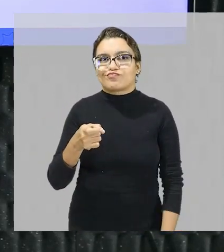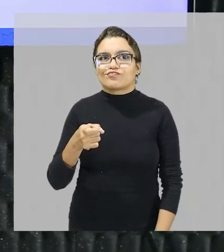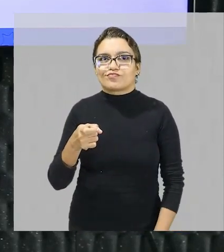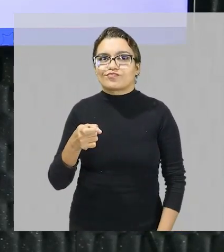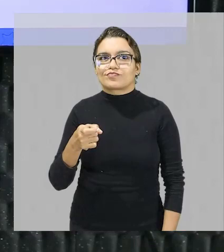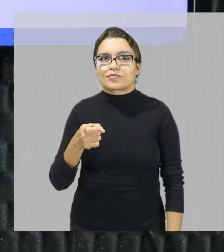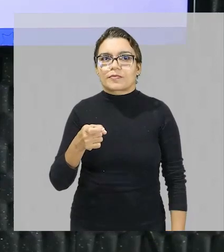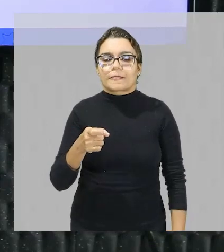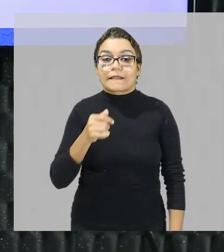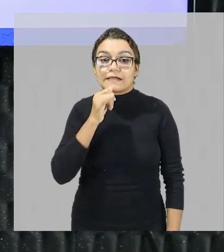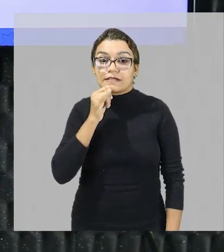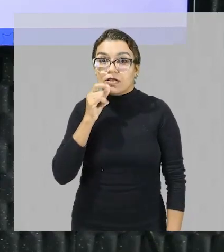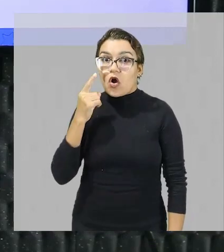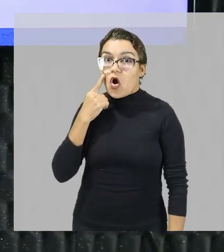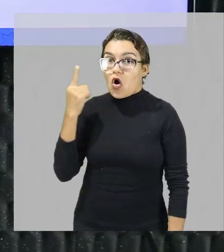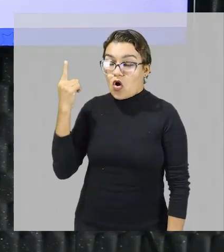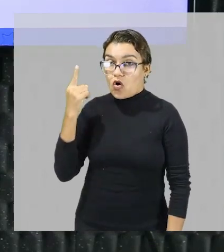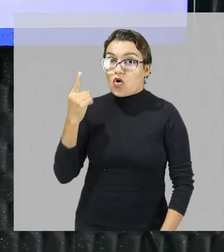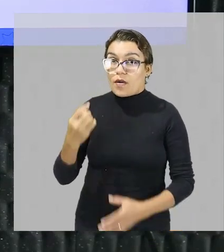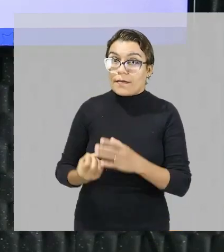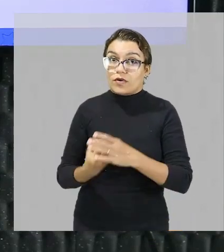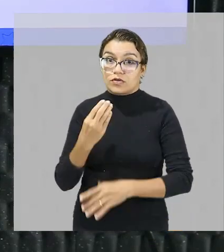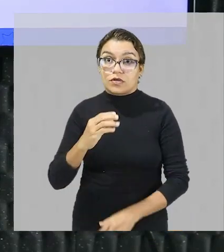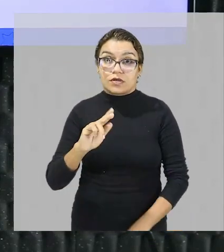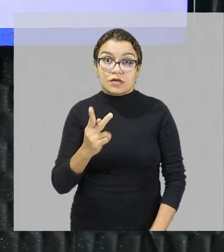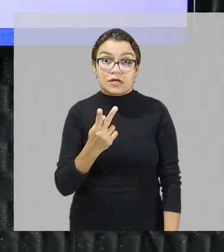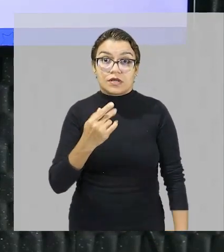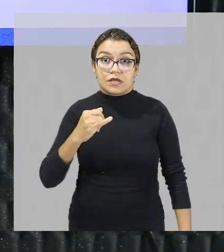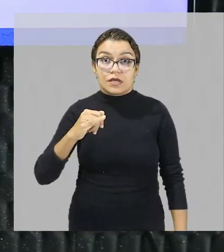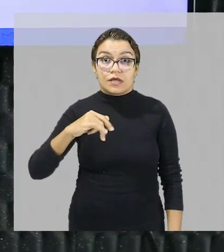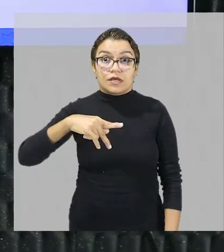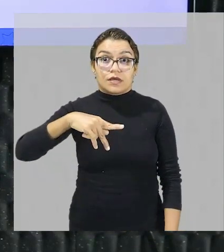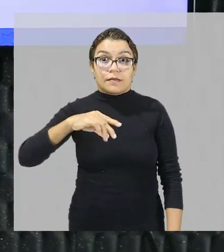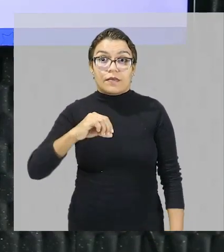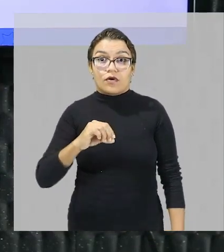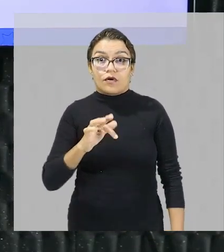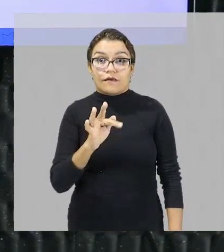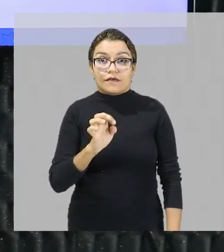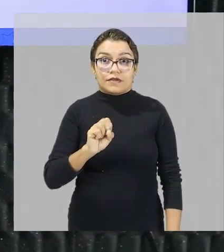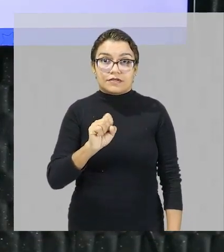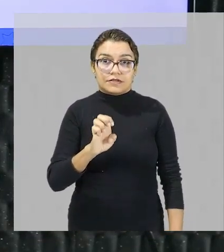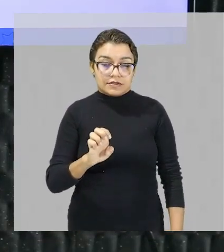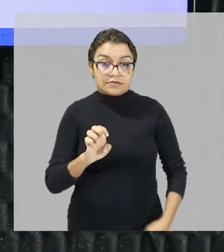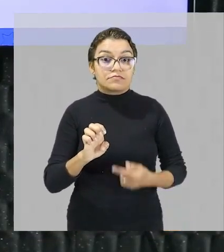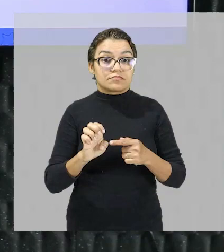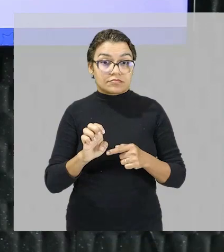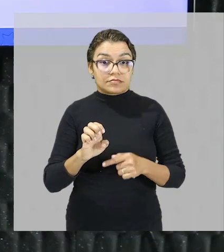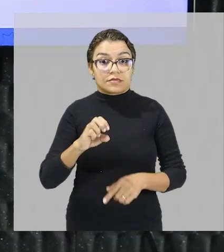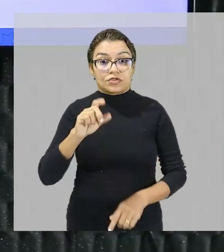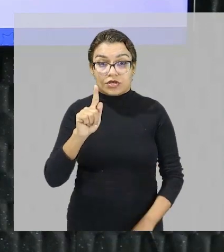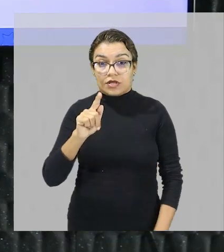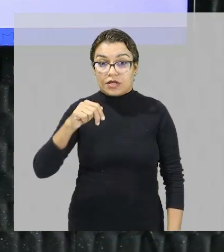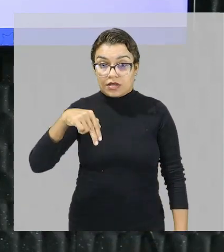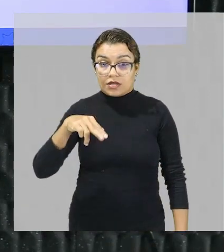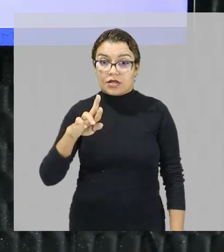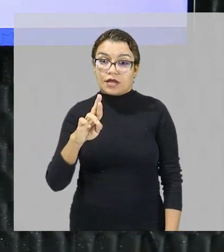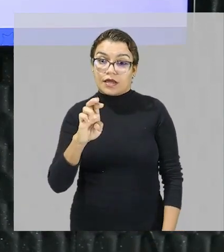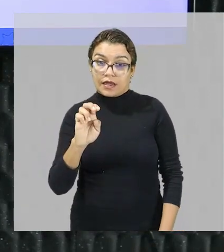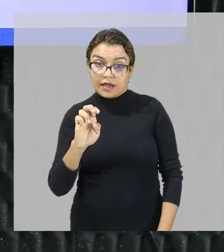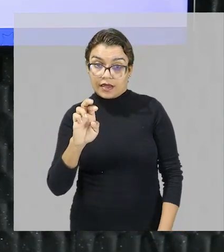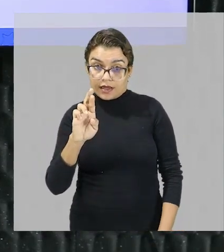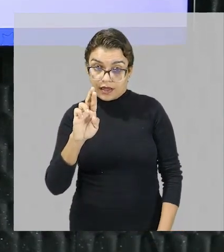é um hormônio produzido pela hipófise, tá? GnRH é produzido pela hipófise. Então, quando a hipófise libera